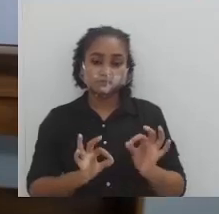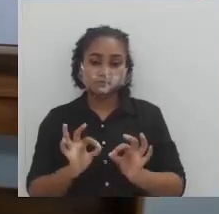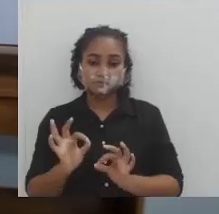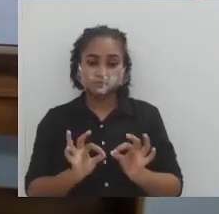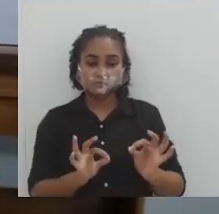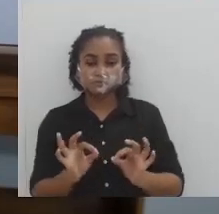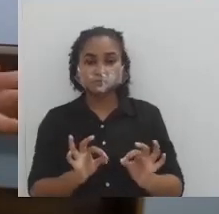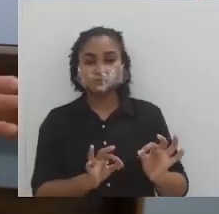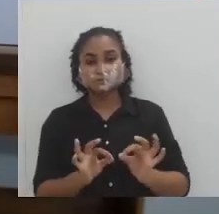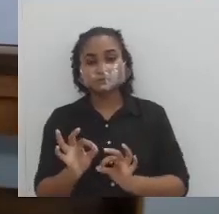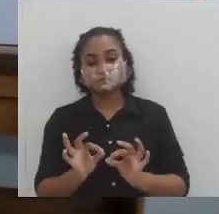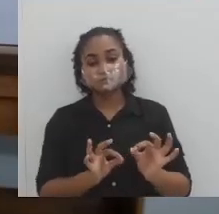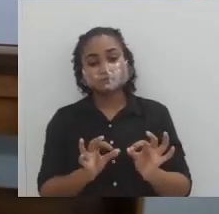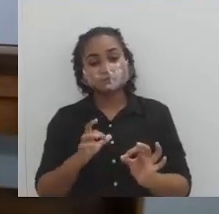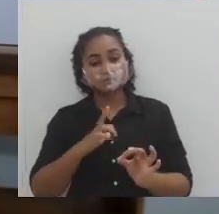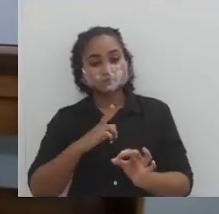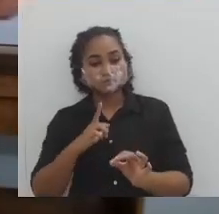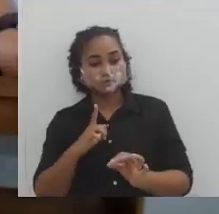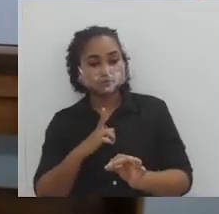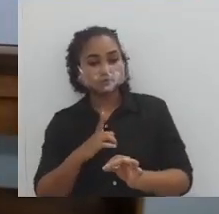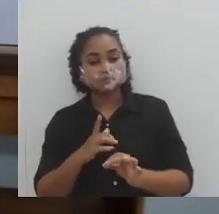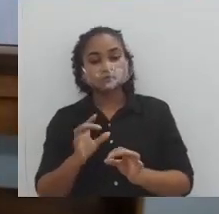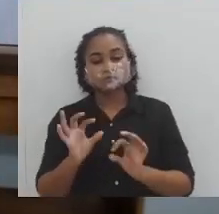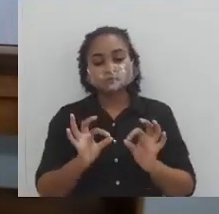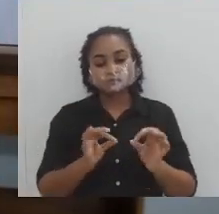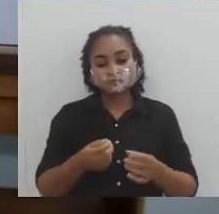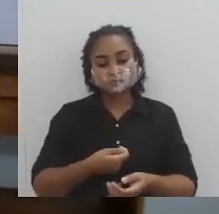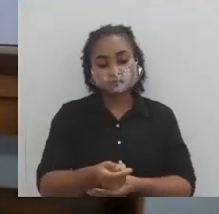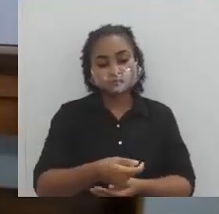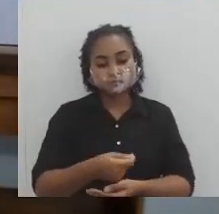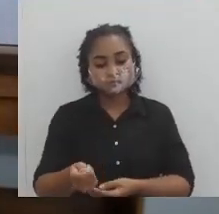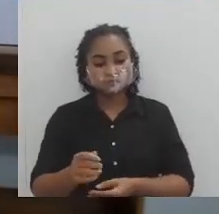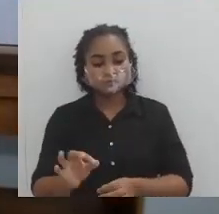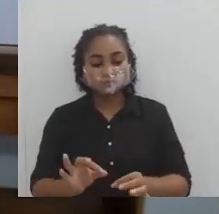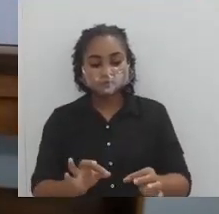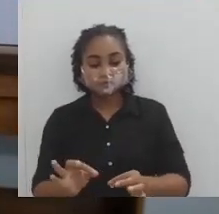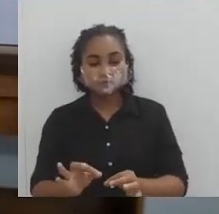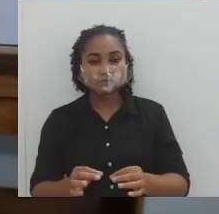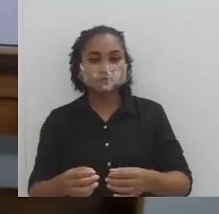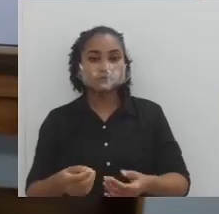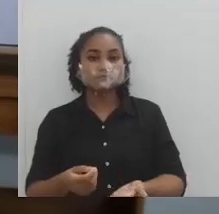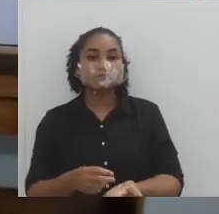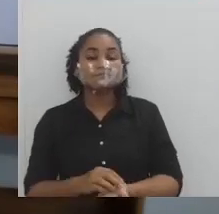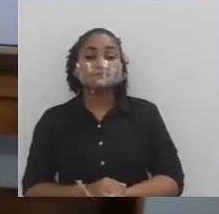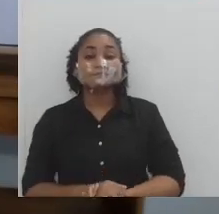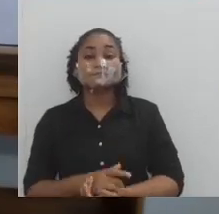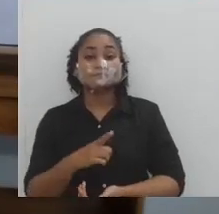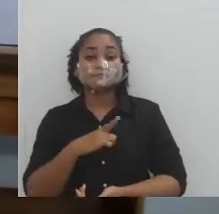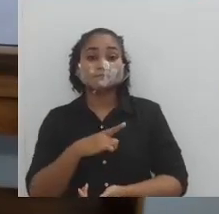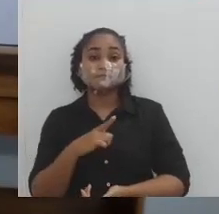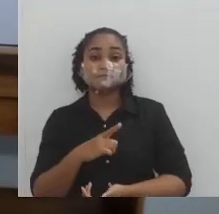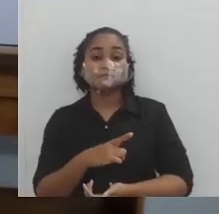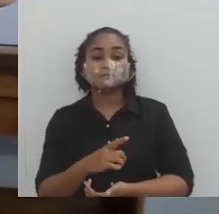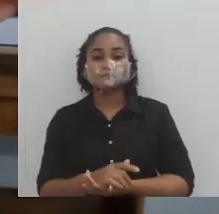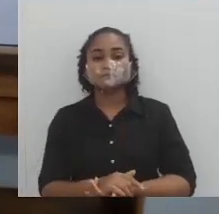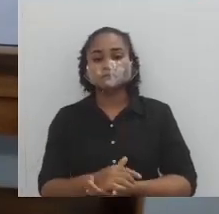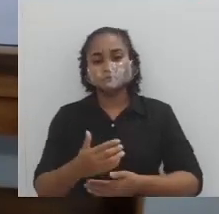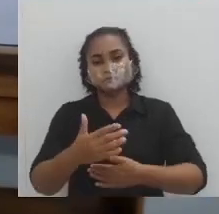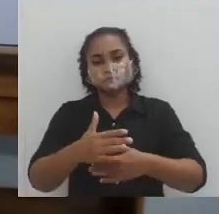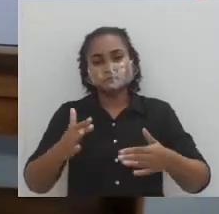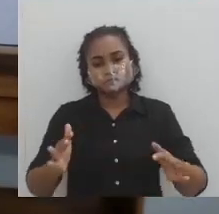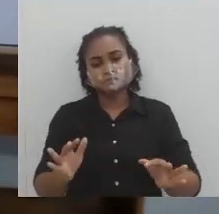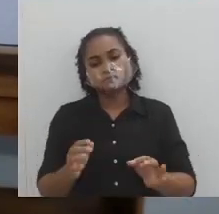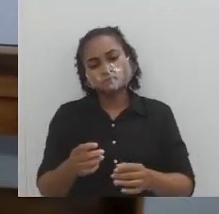industrializado, jogos de tabuleiro, xadrez, cartas, dominó, que é também, como eu disse, muito famoso, nós temos nessa sala, tem uma